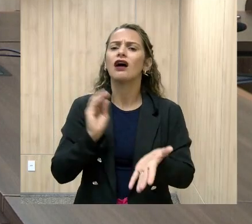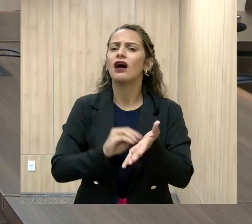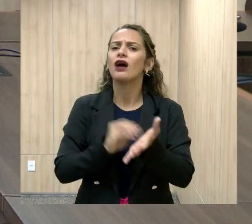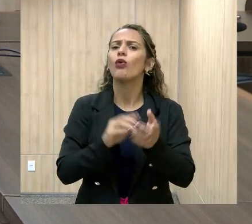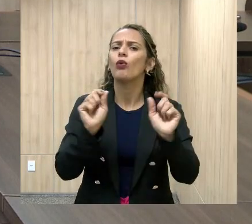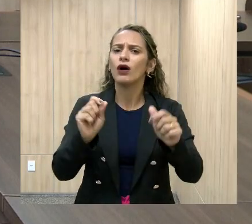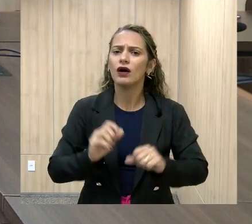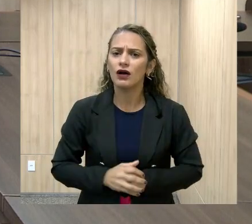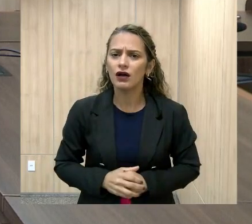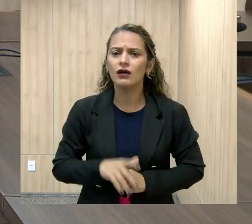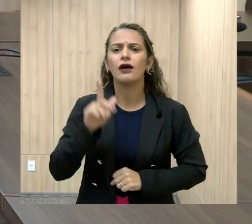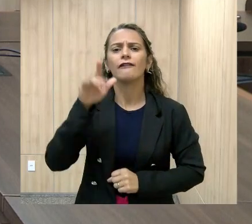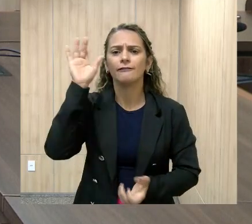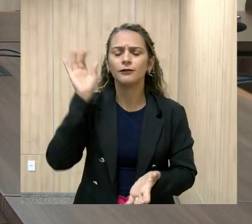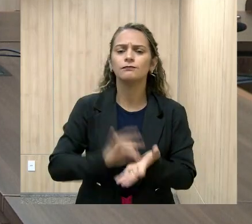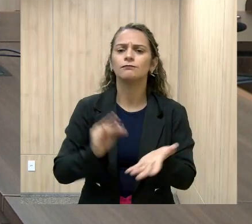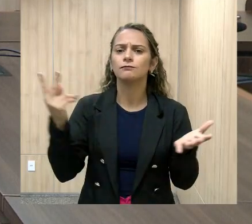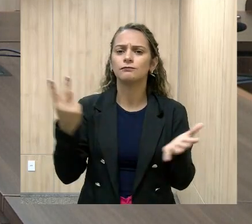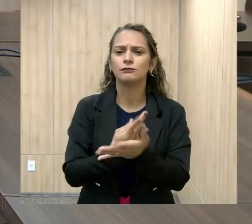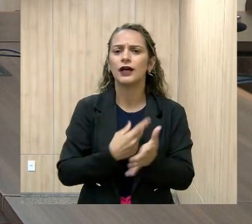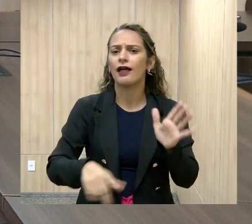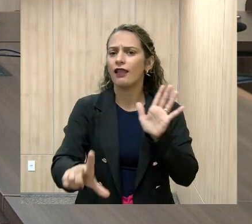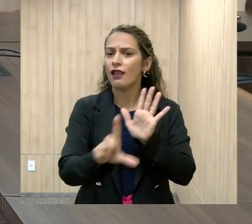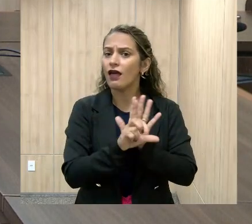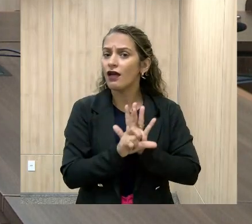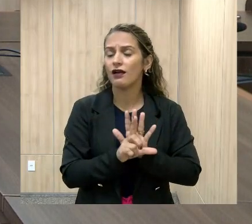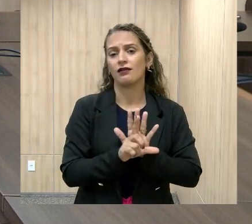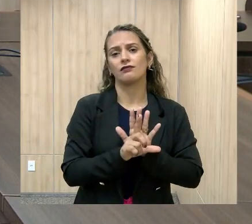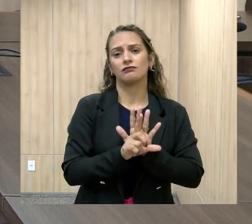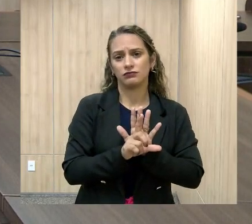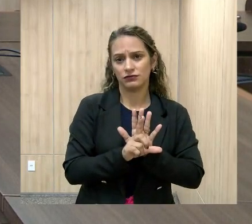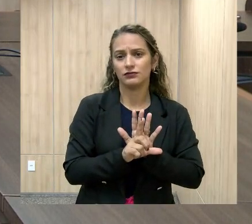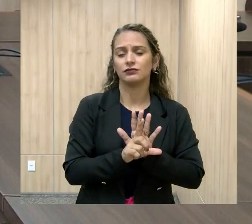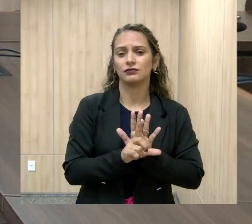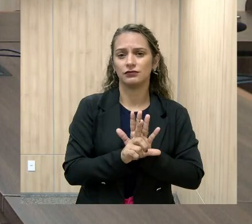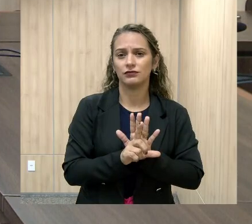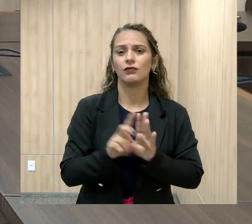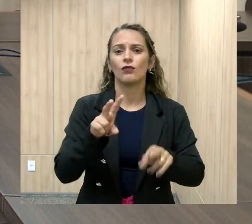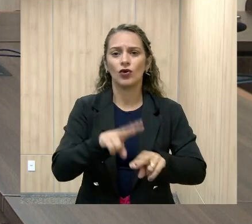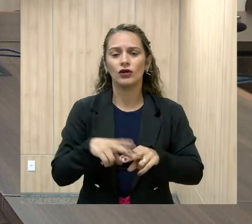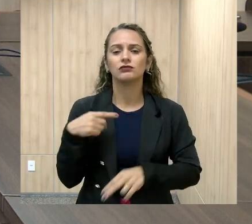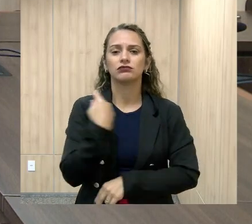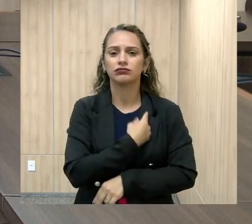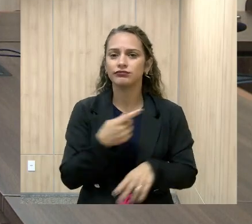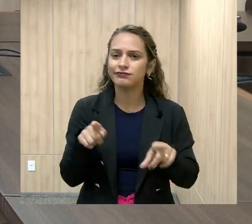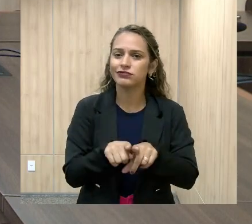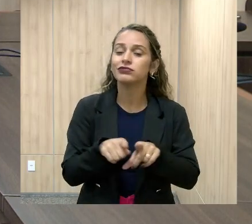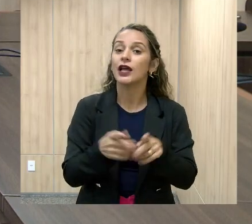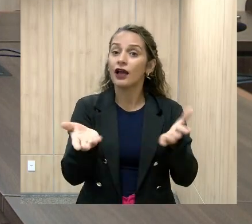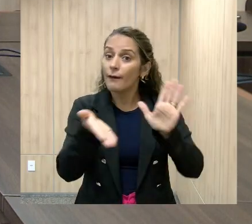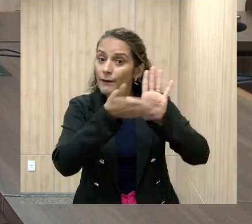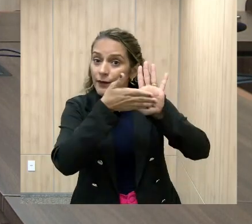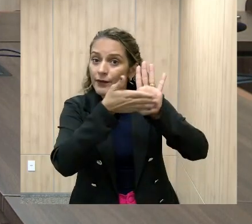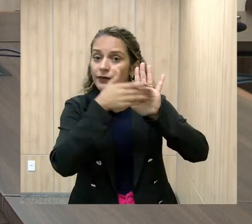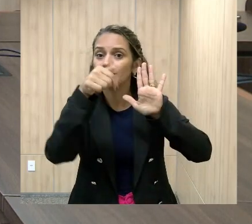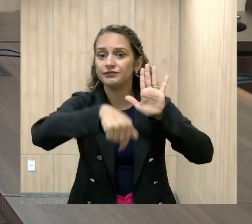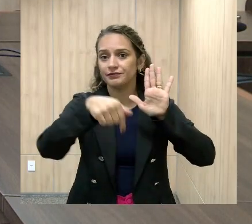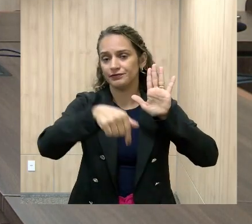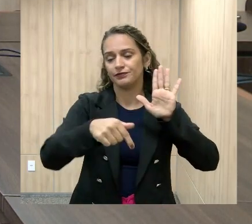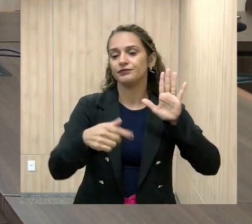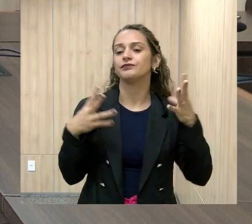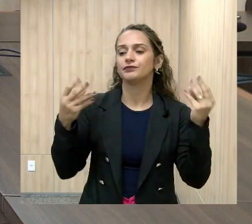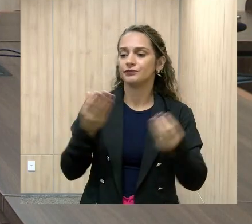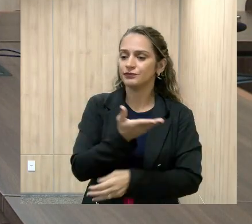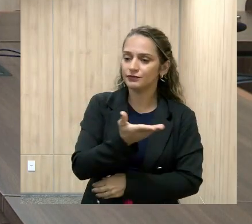o que tá faltando realmente é efetividade no cumprimento dessas leis por isso Inclusive eu gostaria de propor